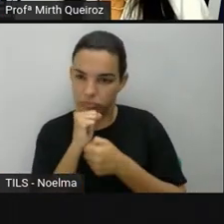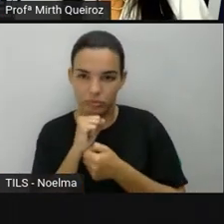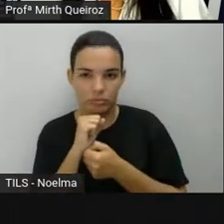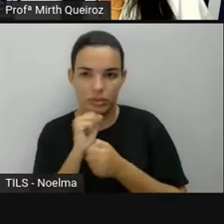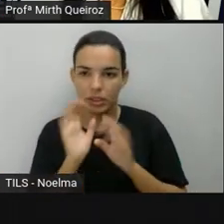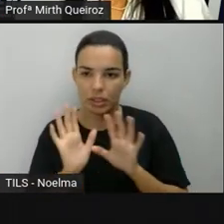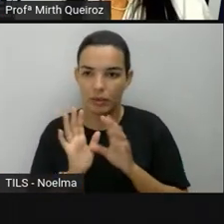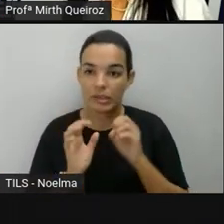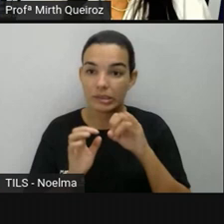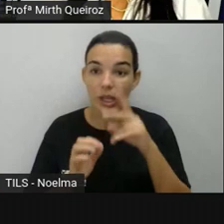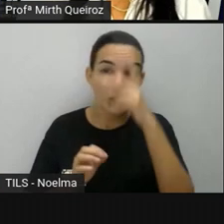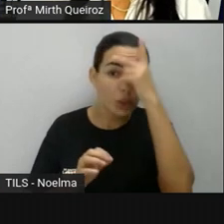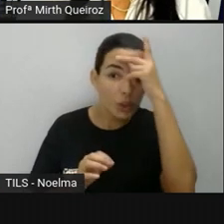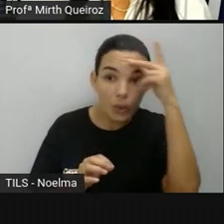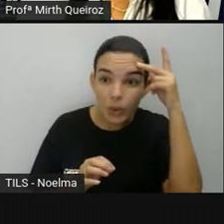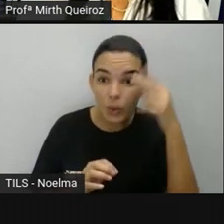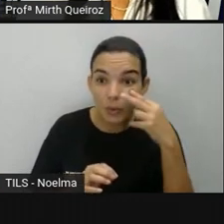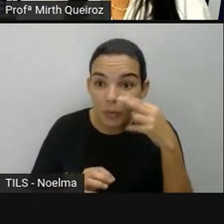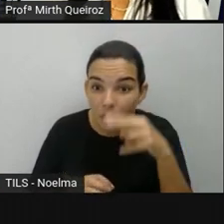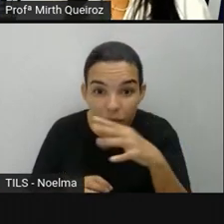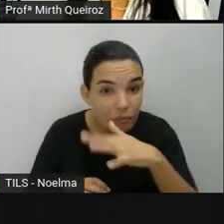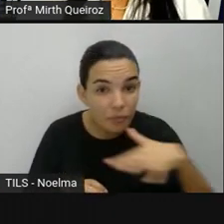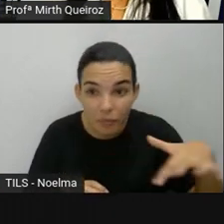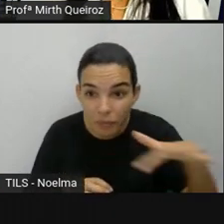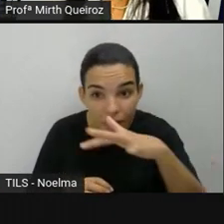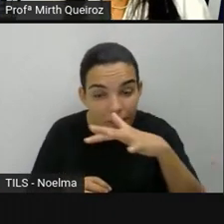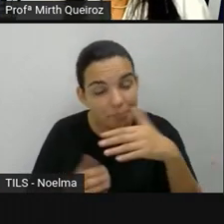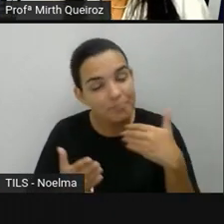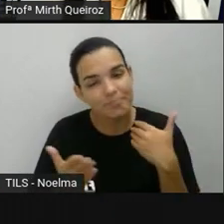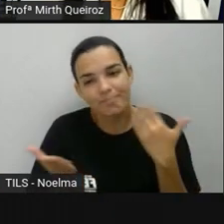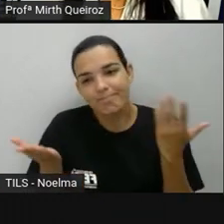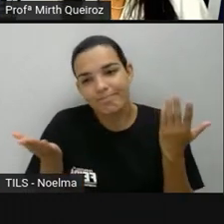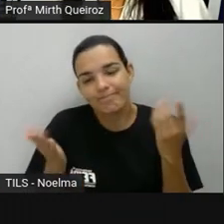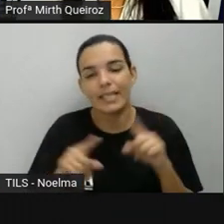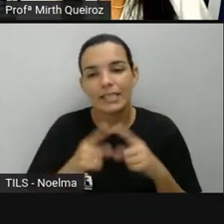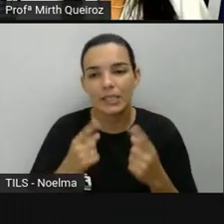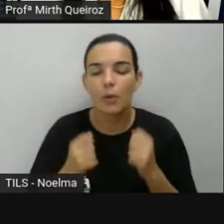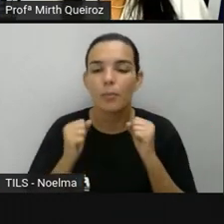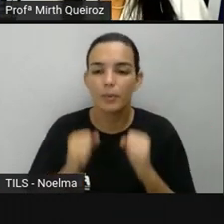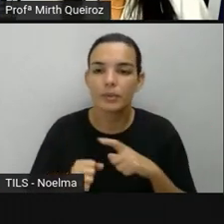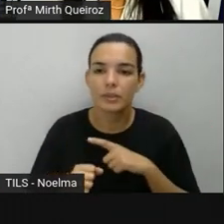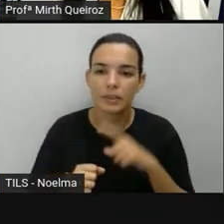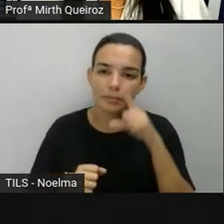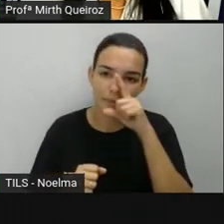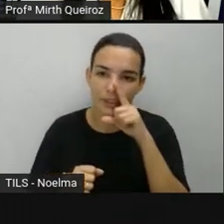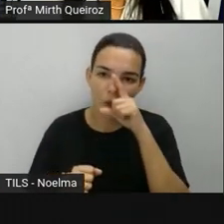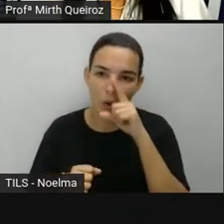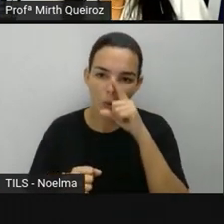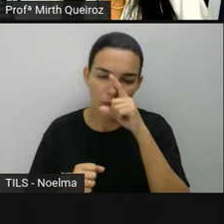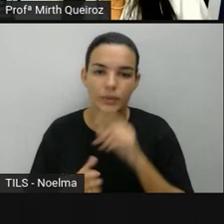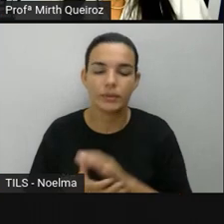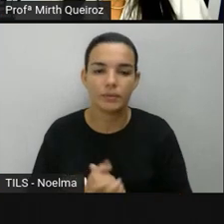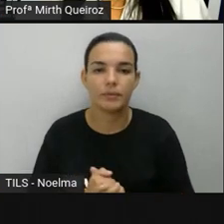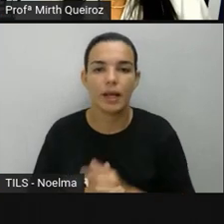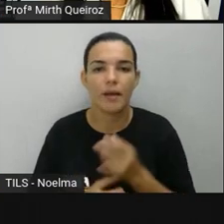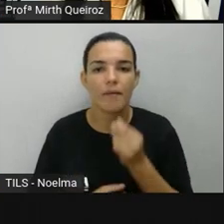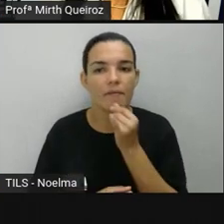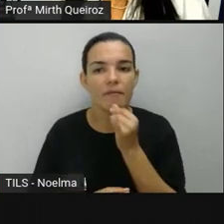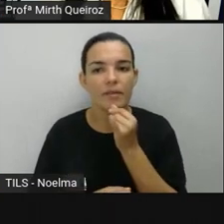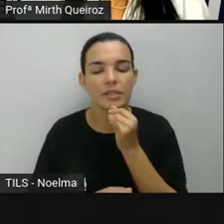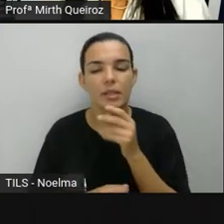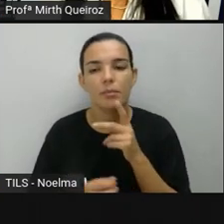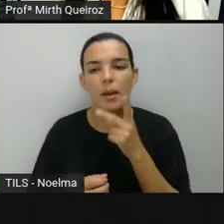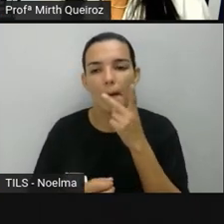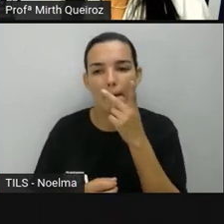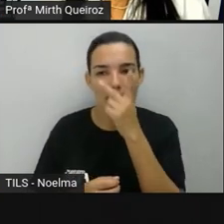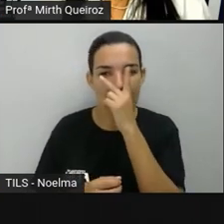seleciona quem que vocês vão aceitar ou não. Então, se entra um intruso ali, que é o chamado de fake, né? Eles